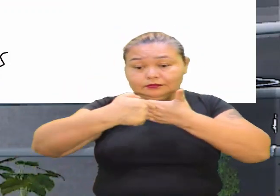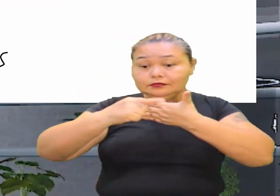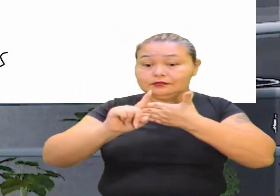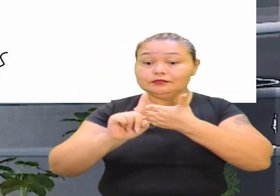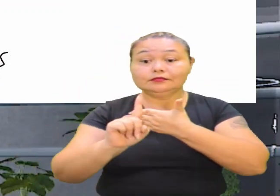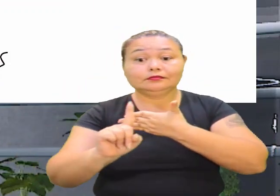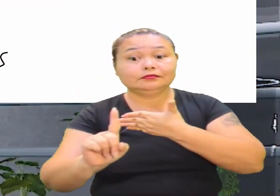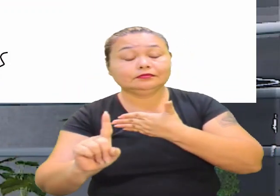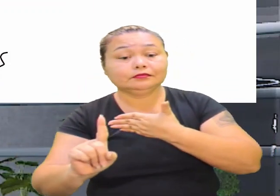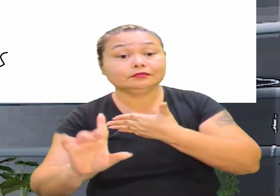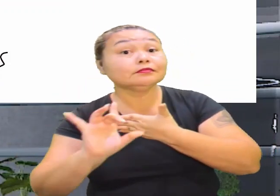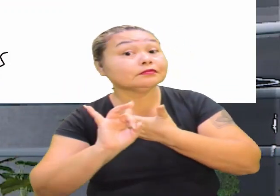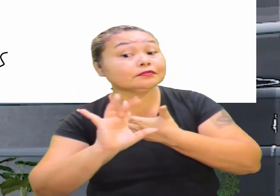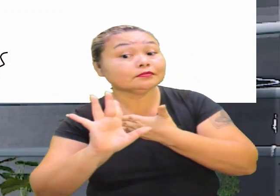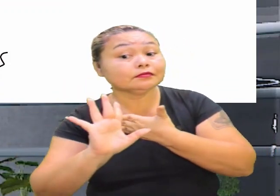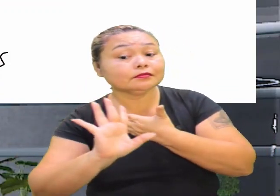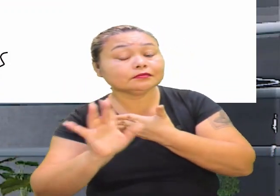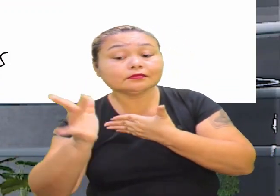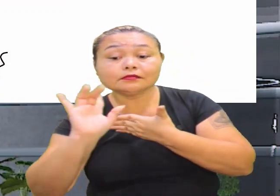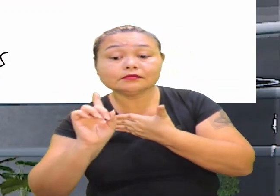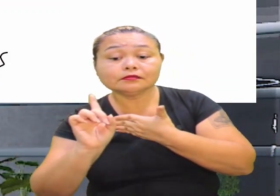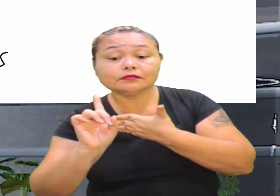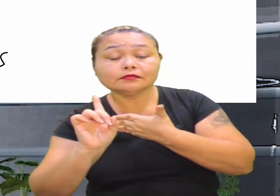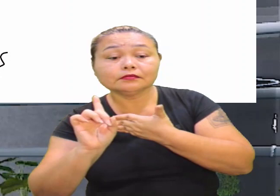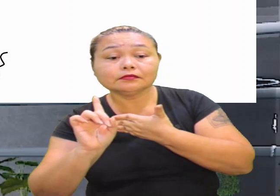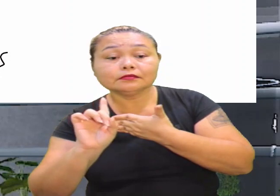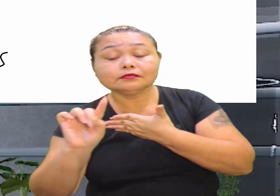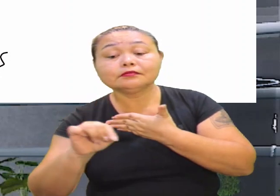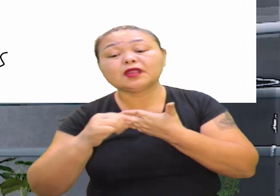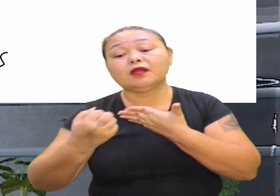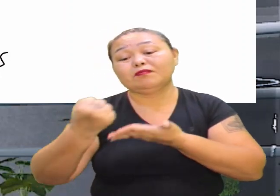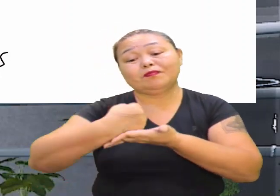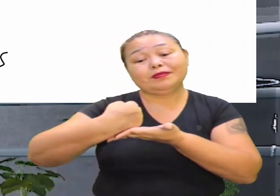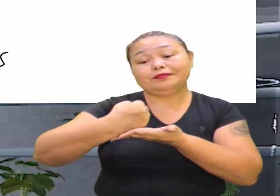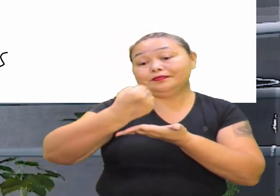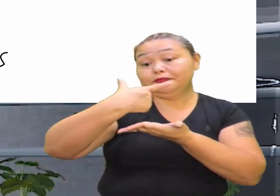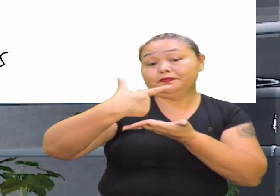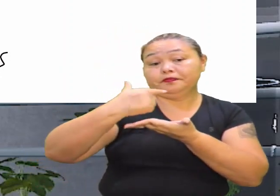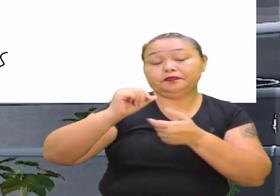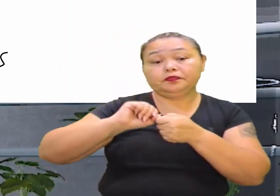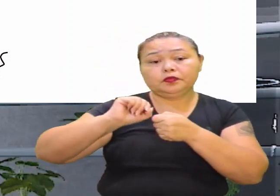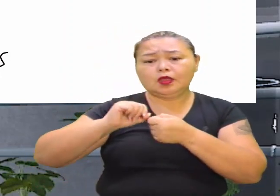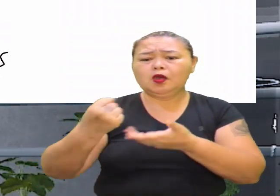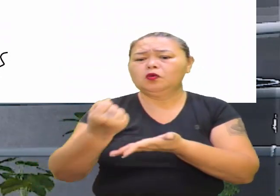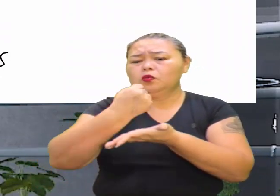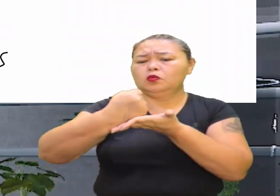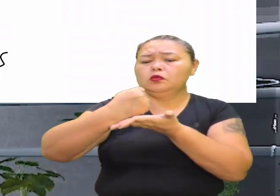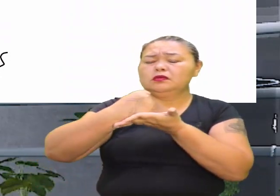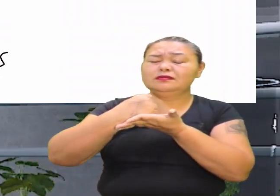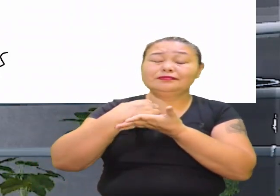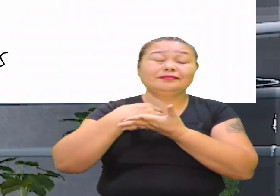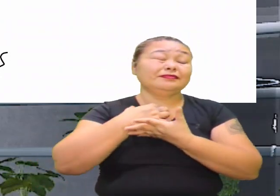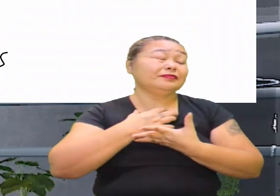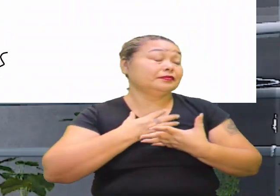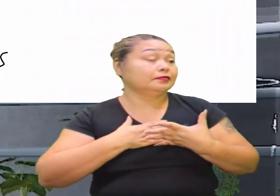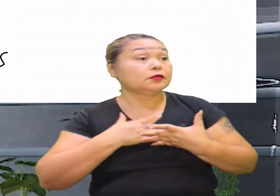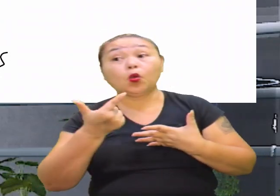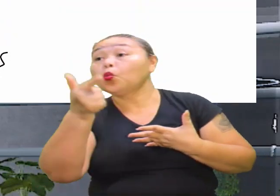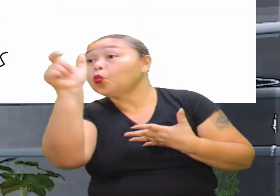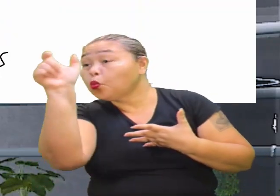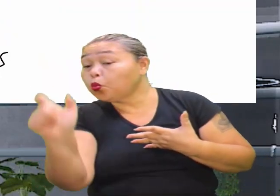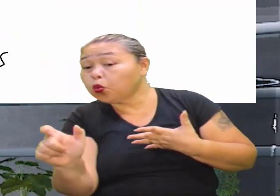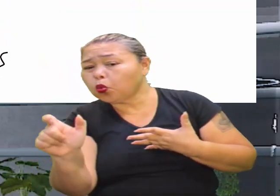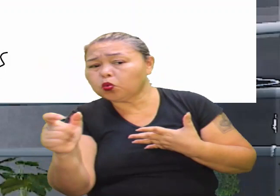só que já não são em relação a medicamentos. Você toma um medicamento e se sente mal. O outro que não